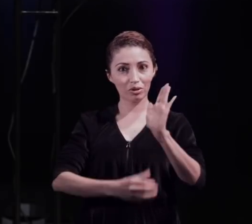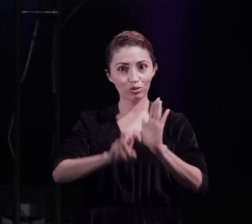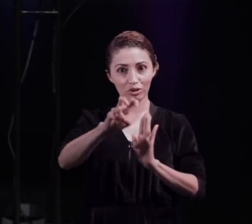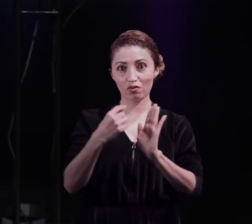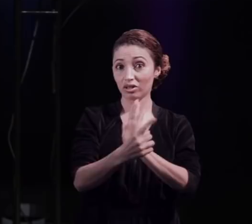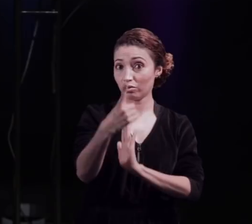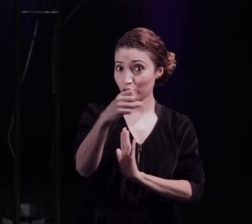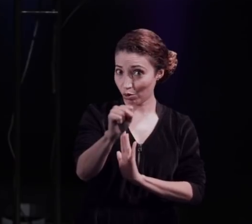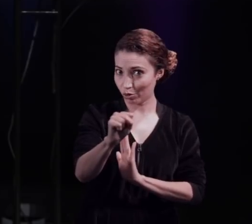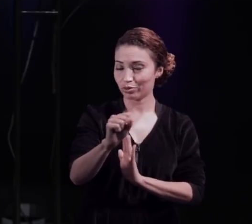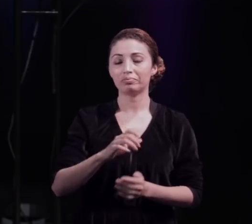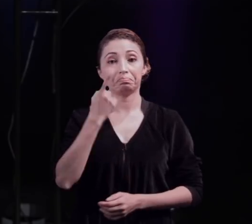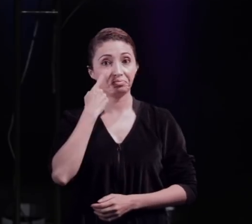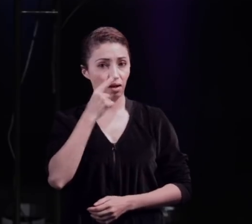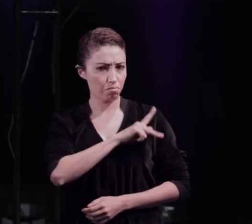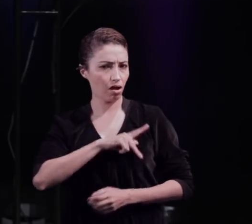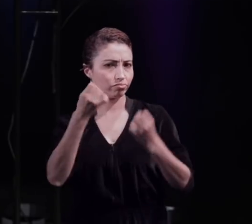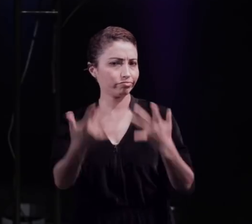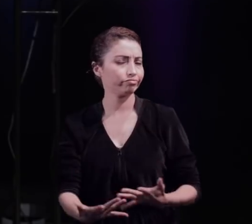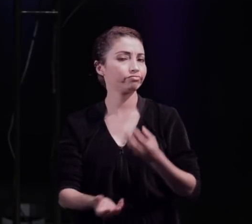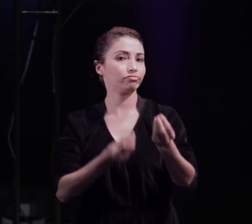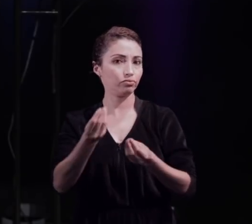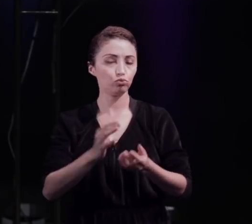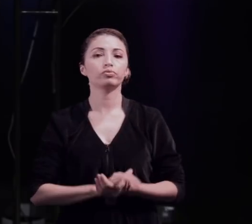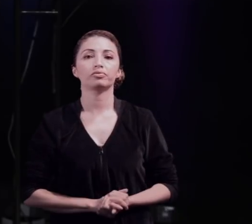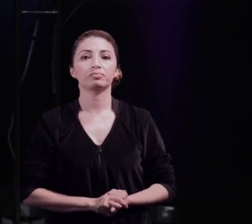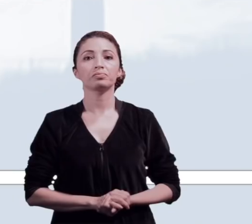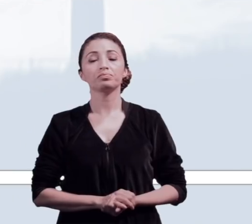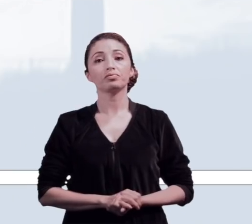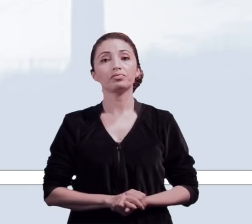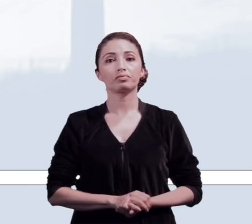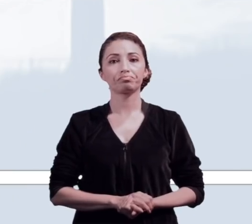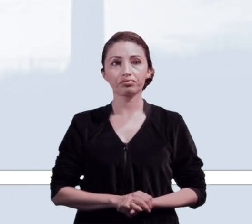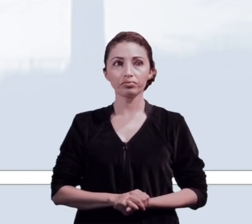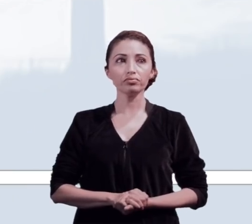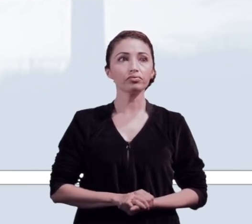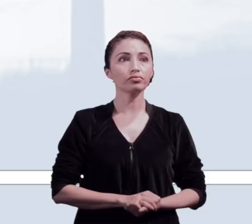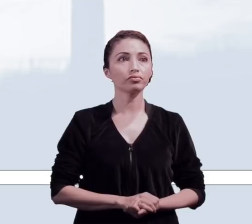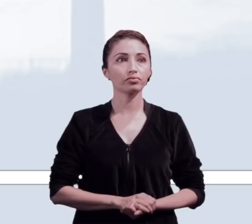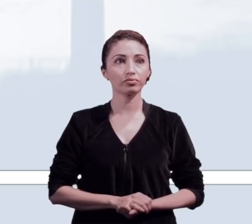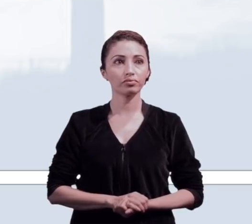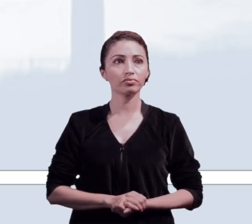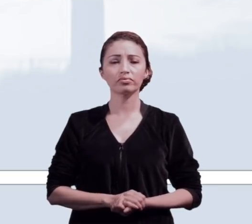5, no versículo 18. Veja o que ele diz: tudo isso vem de